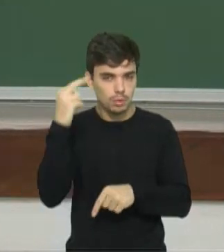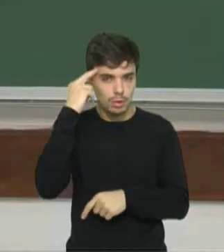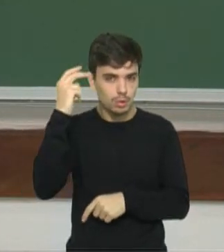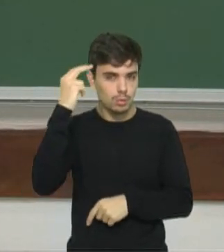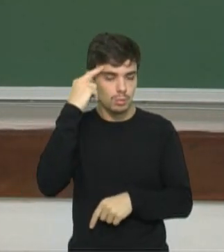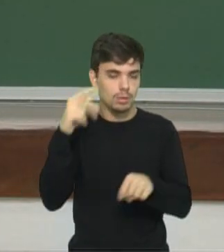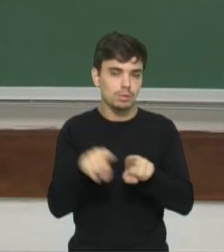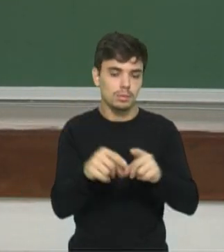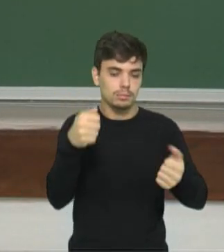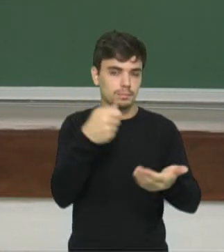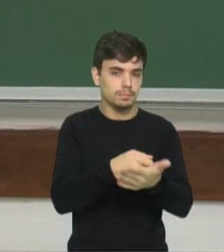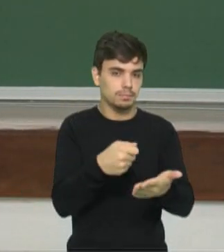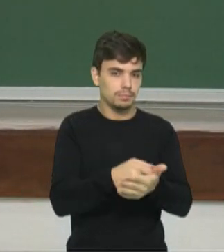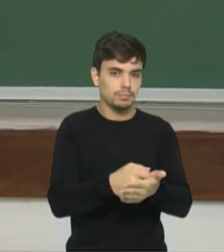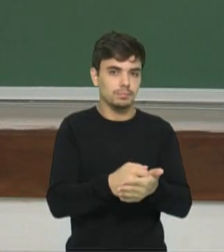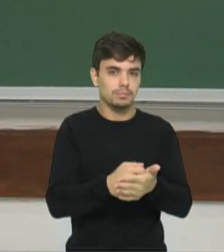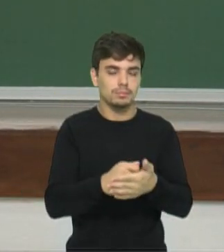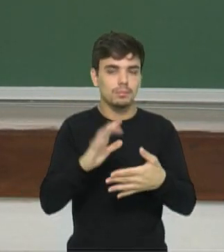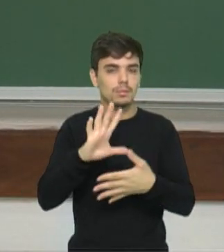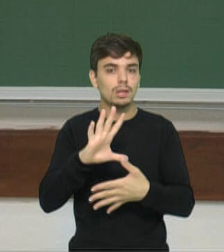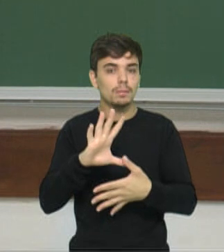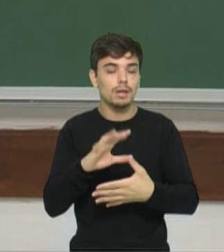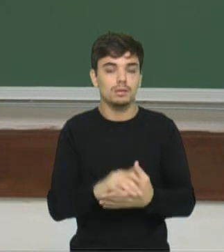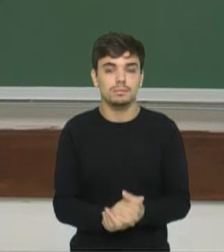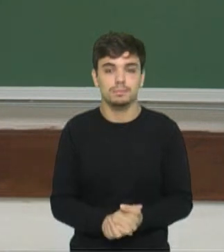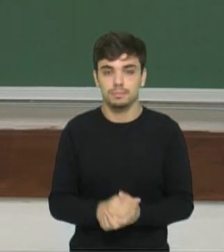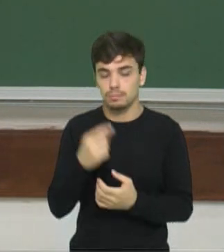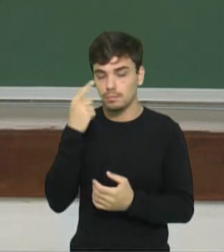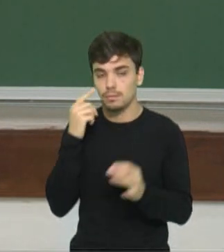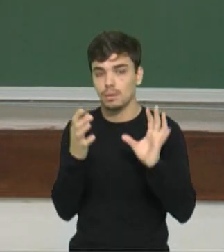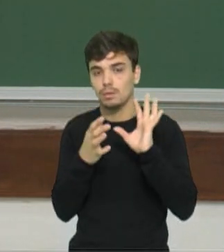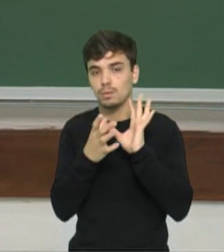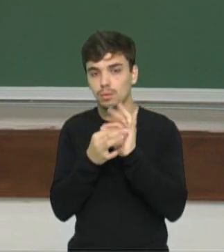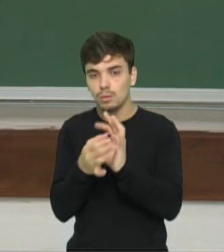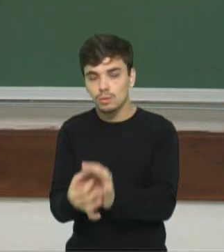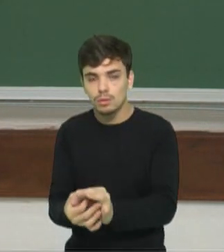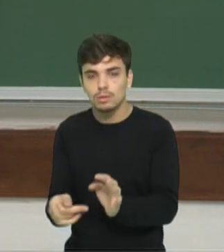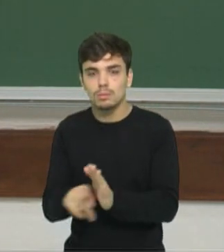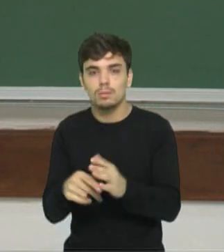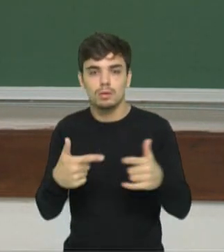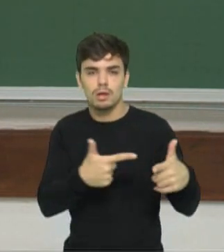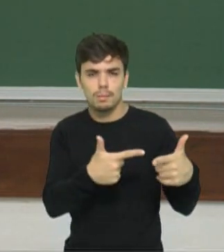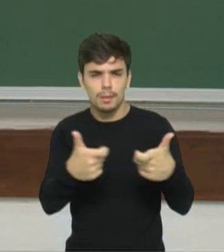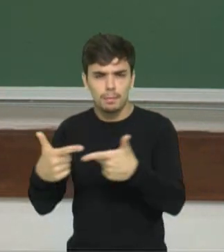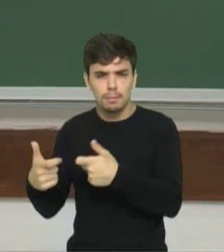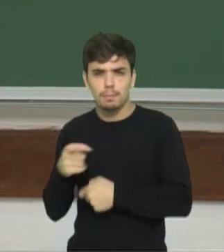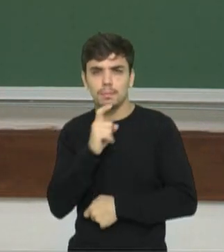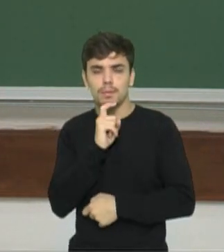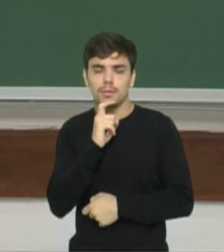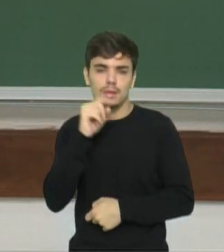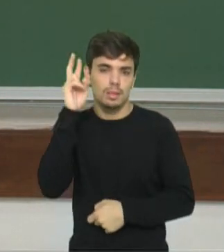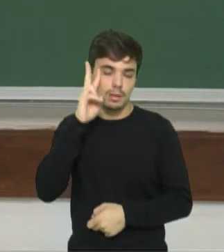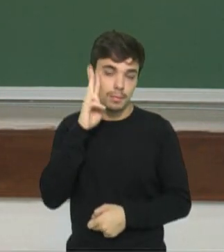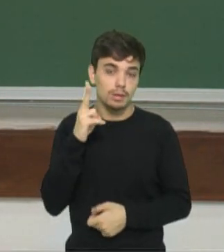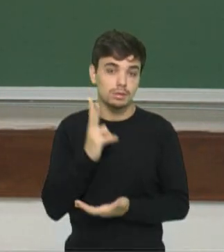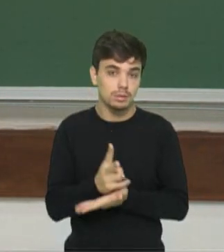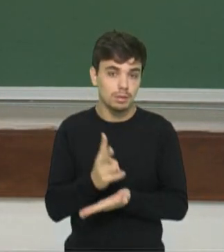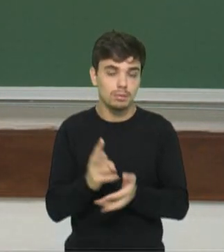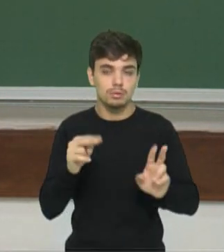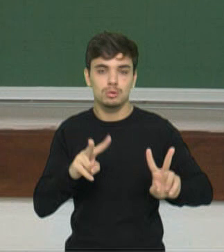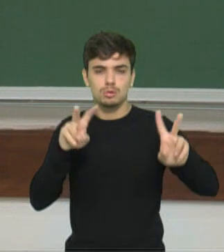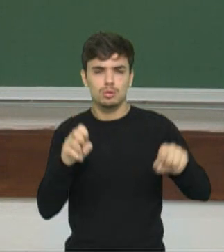outros regimes da América, né? O contexto da Guerra Fria, é importante você sempre lembrar desse contexto da Guerra Fria,